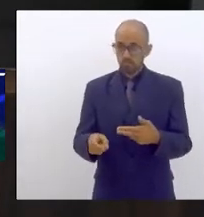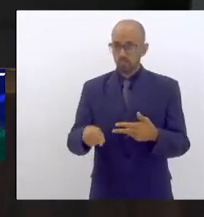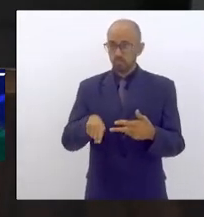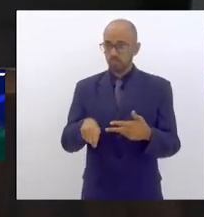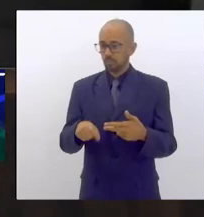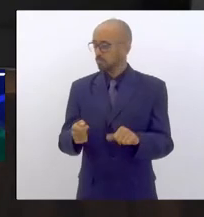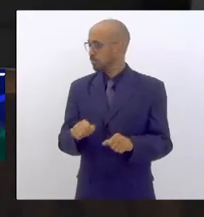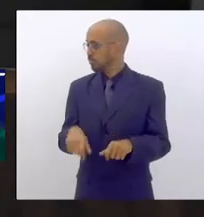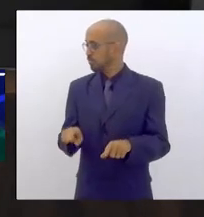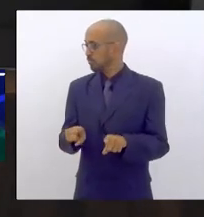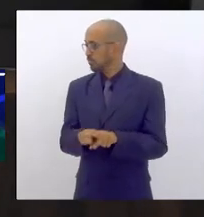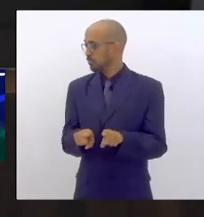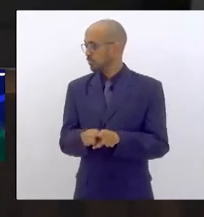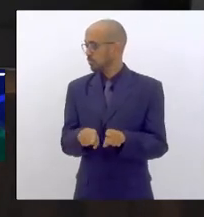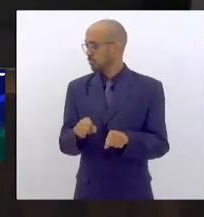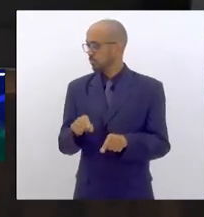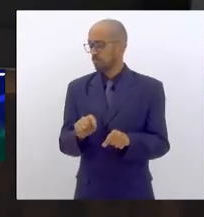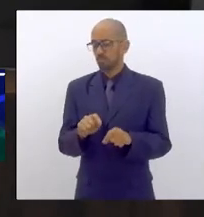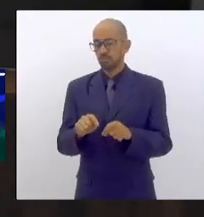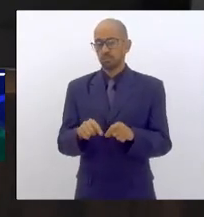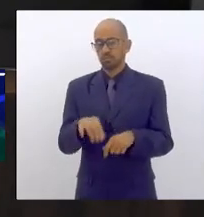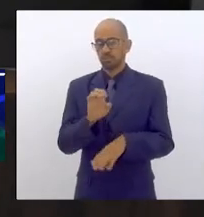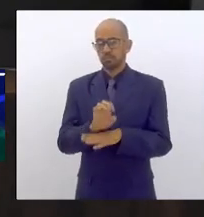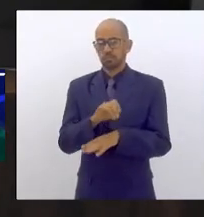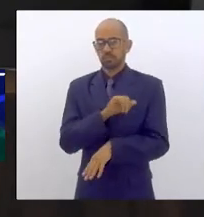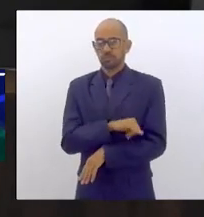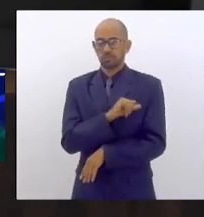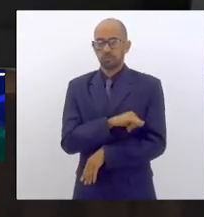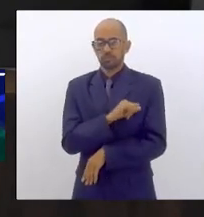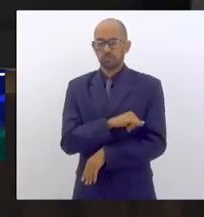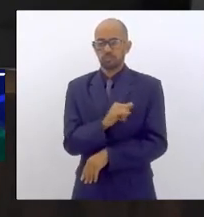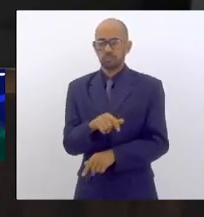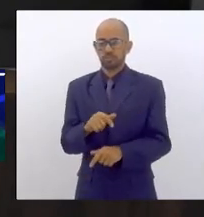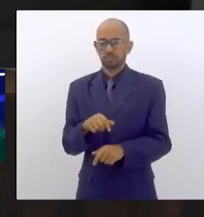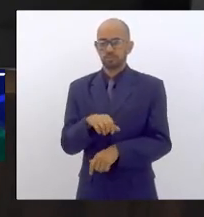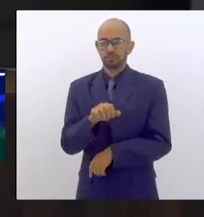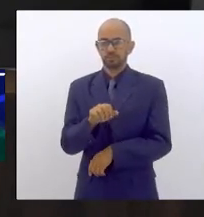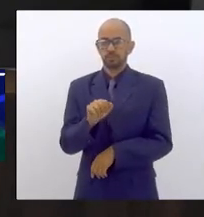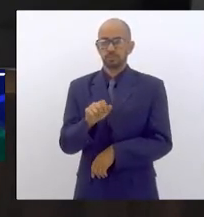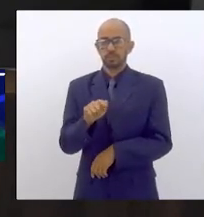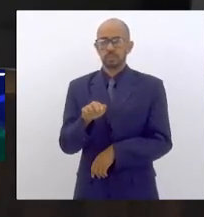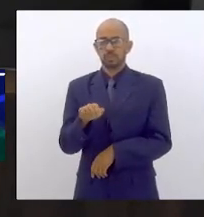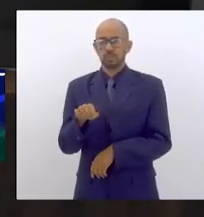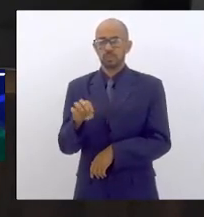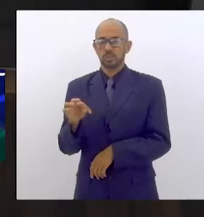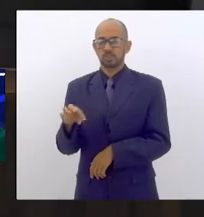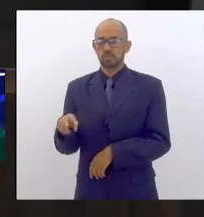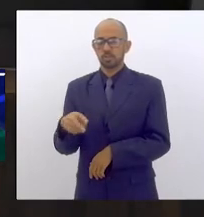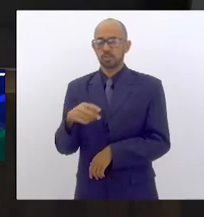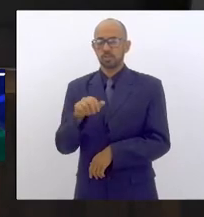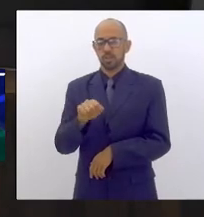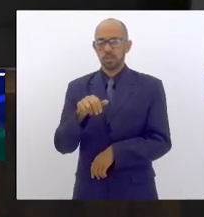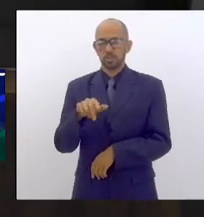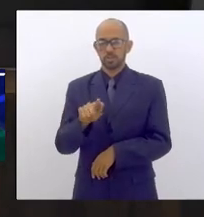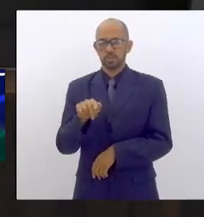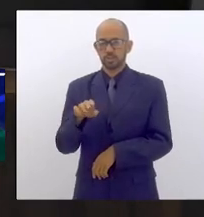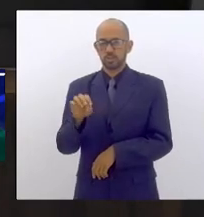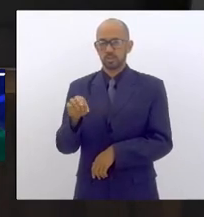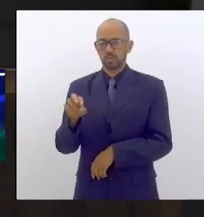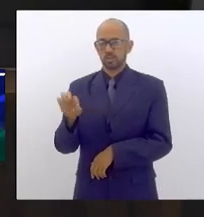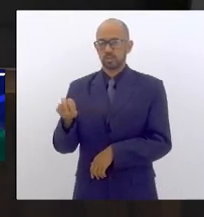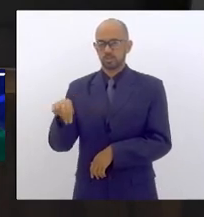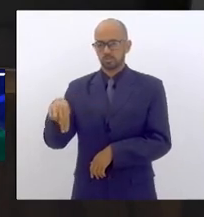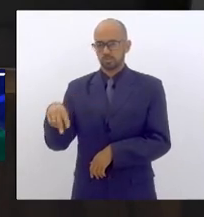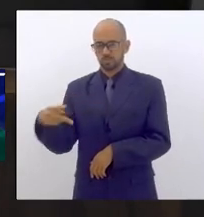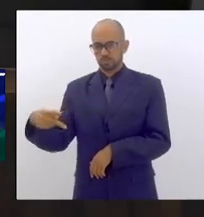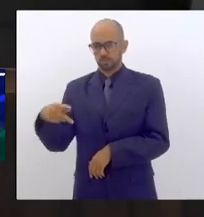Agência Reguladora de Serviços Públicos do Estado do Rio de Janeiro, com a fusão da Genese, da Getransp e da outras previdências. Para emitir parecer, deputado